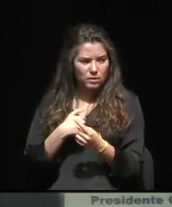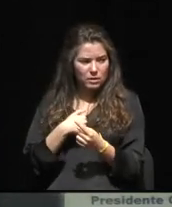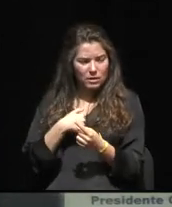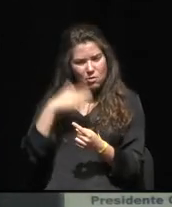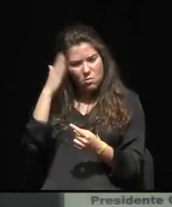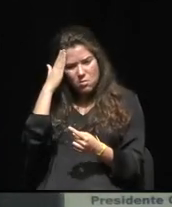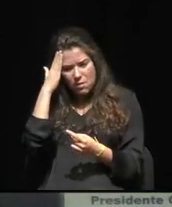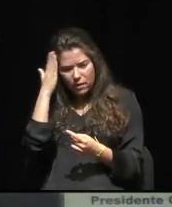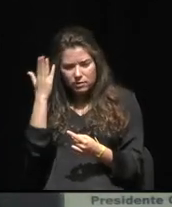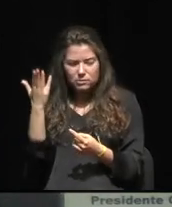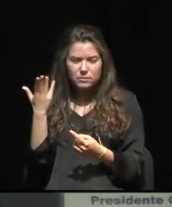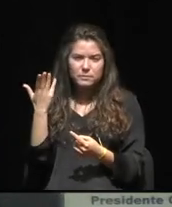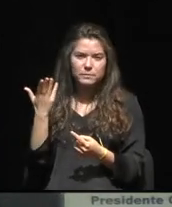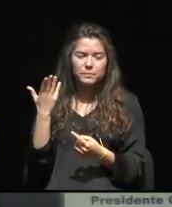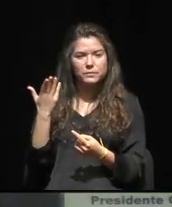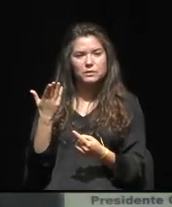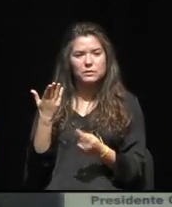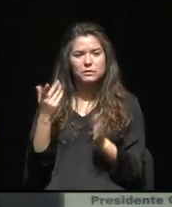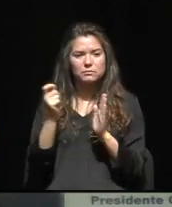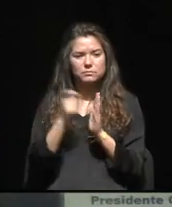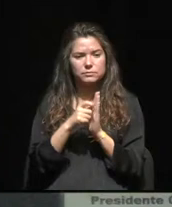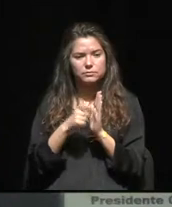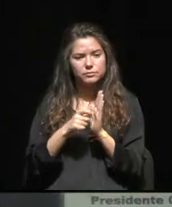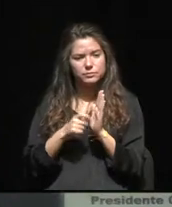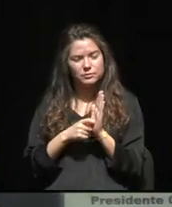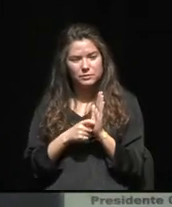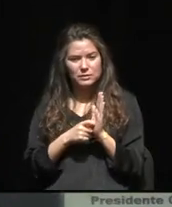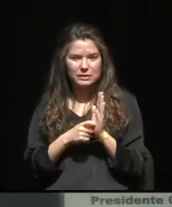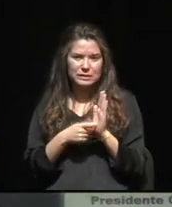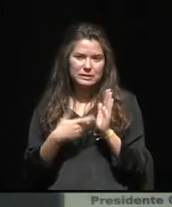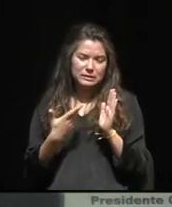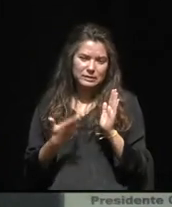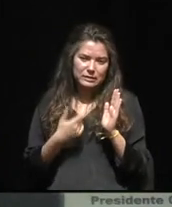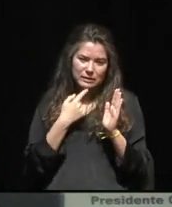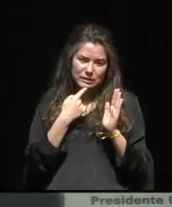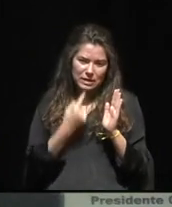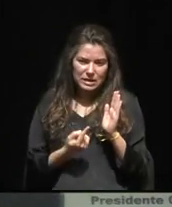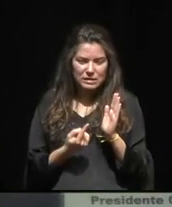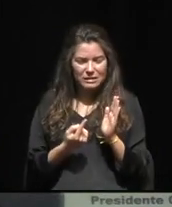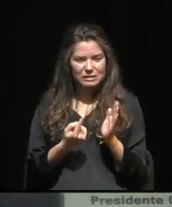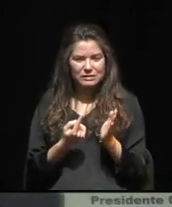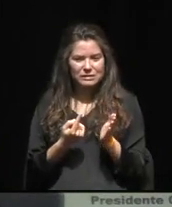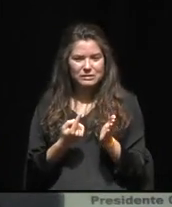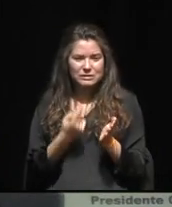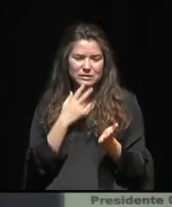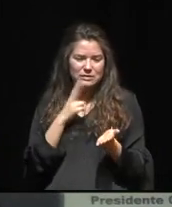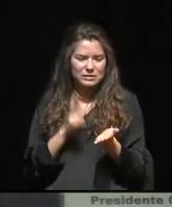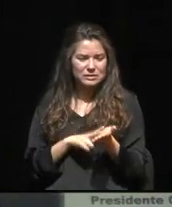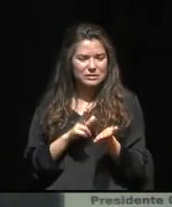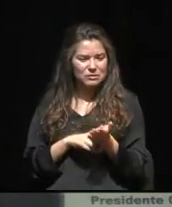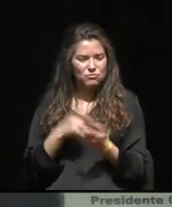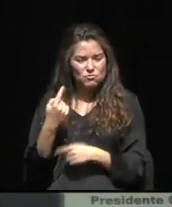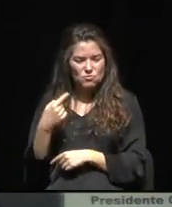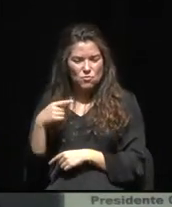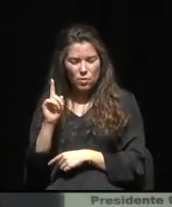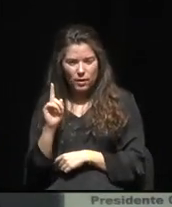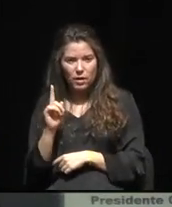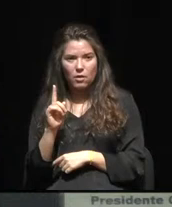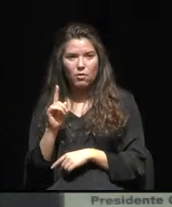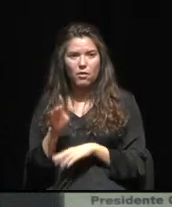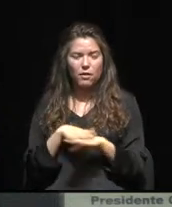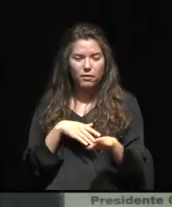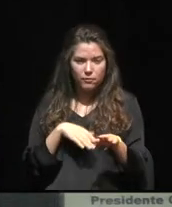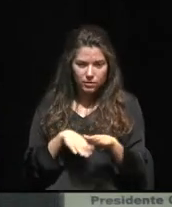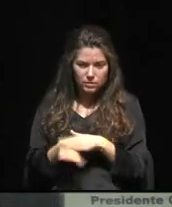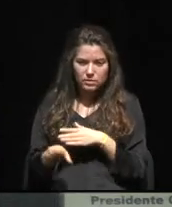que há aqui várias afirmações que são ditas que não são factualmente não estão correspondentes com a verdade nem com aquilo que foi feito